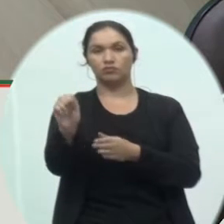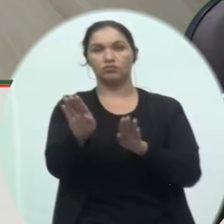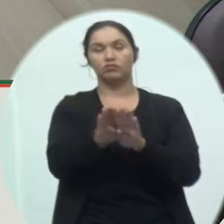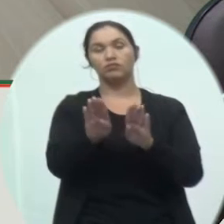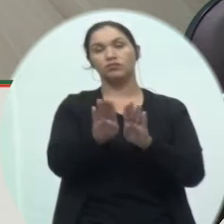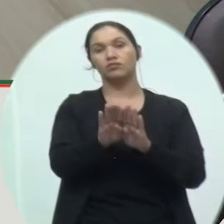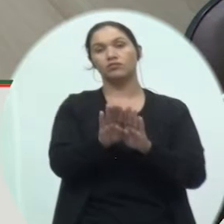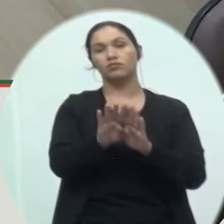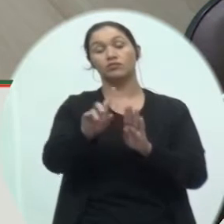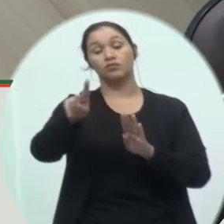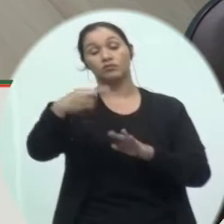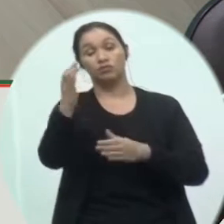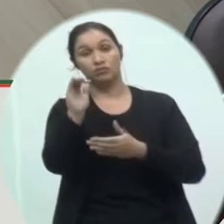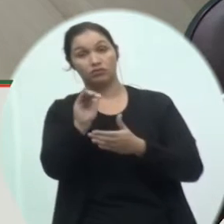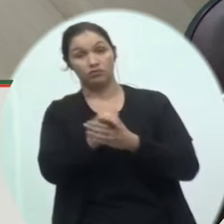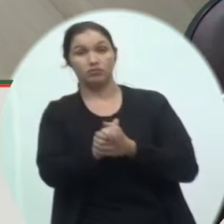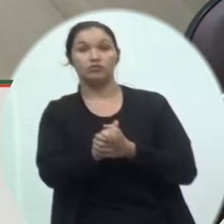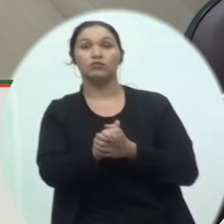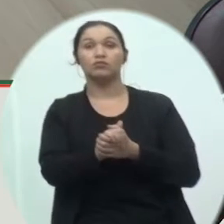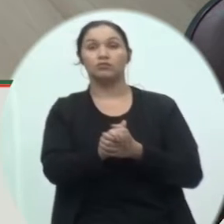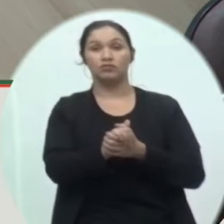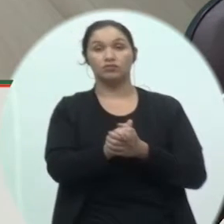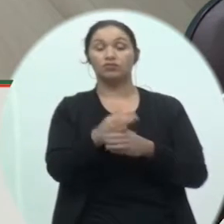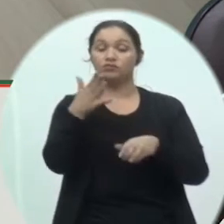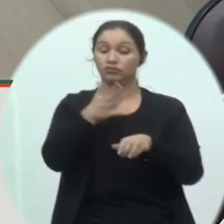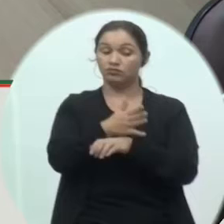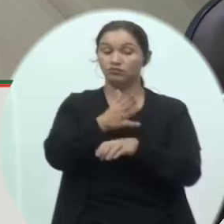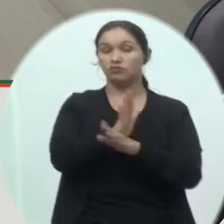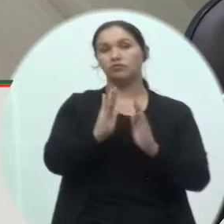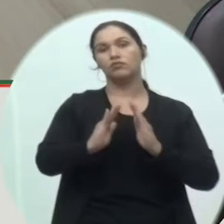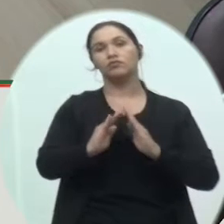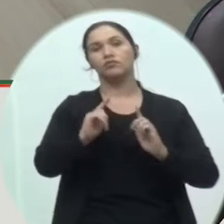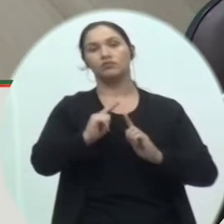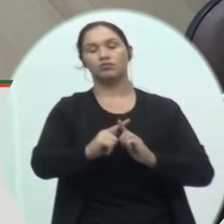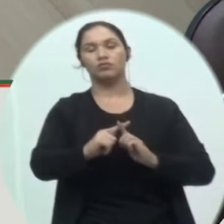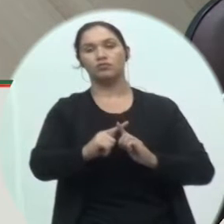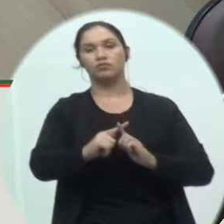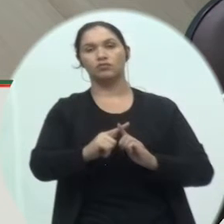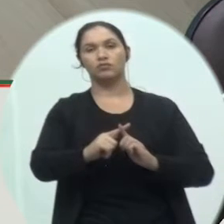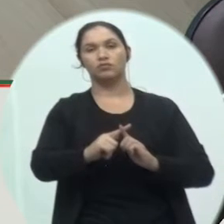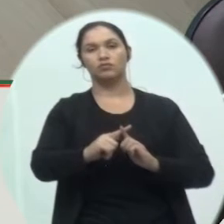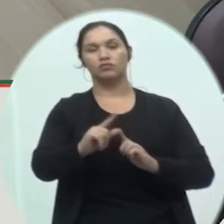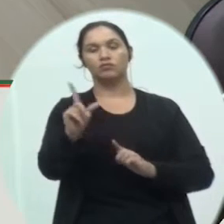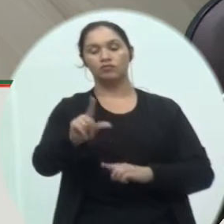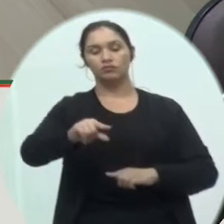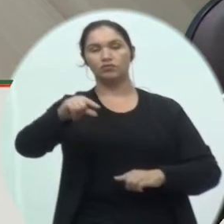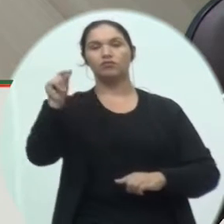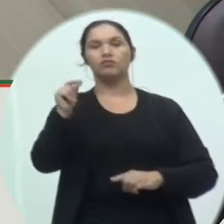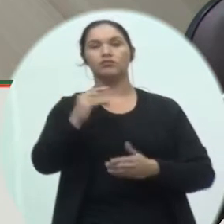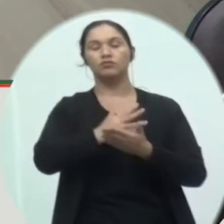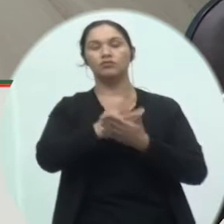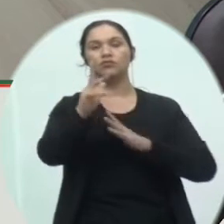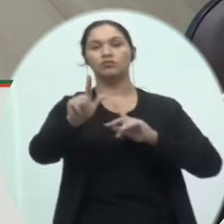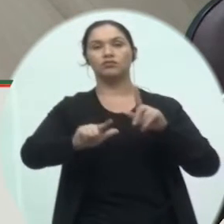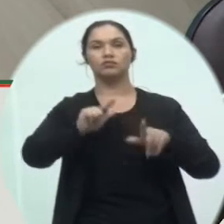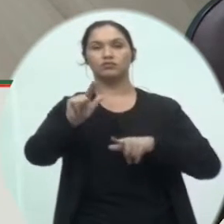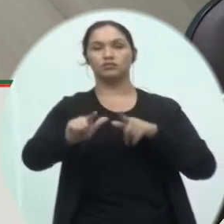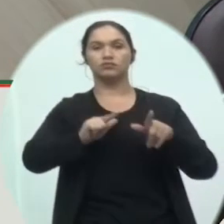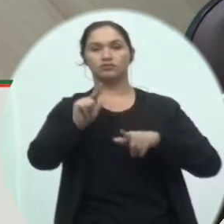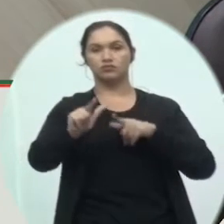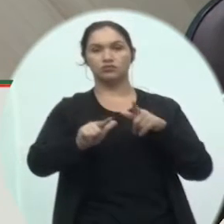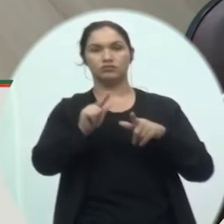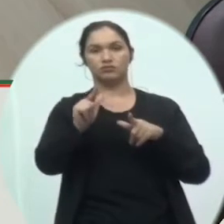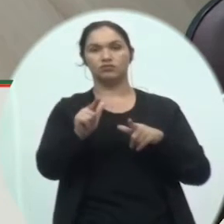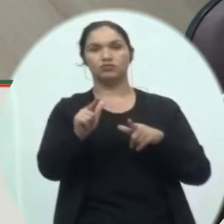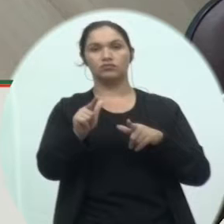Elisa Teixeira, membros já afiliados à igreja, se decidiram a iniciar um trabalho evangélico nos moldes